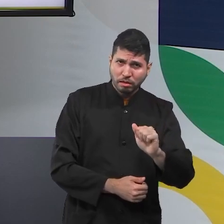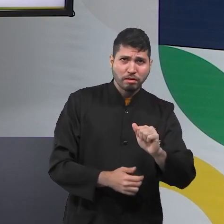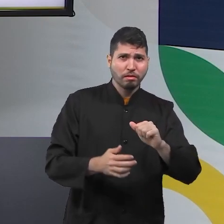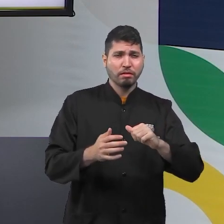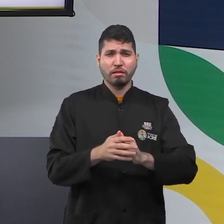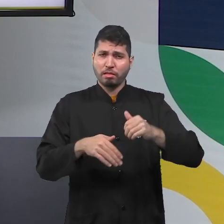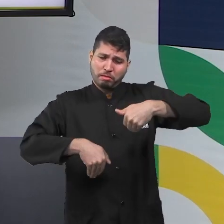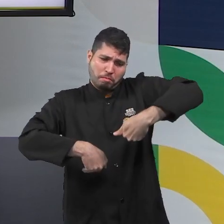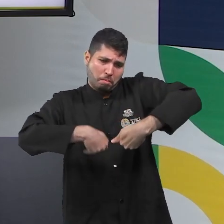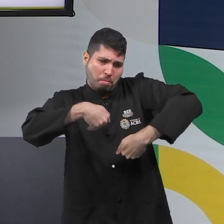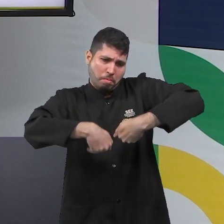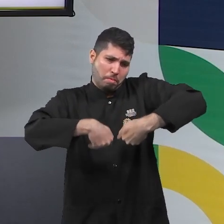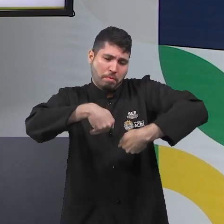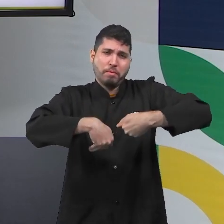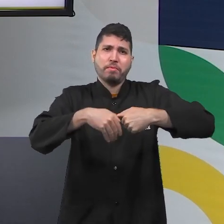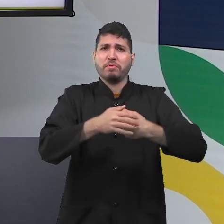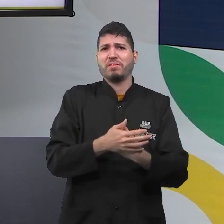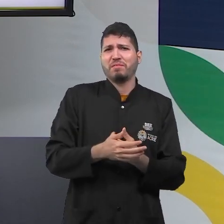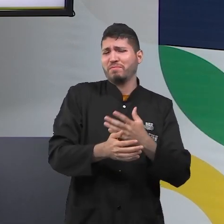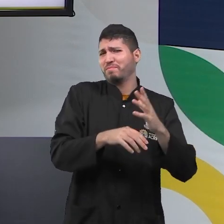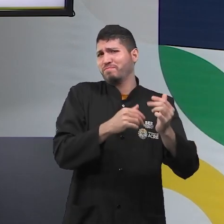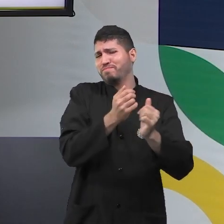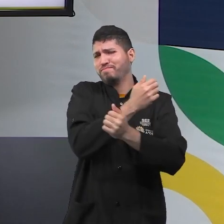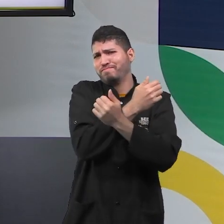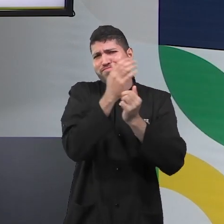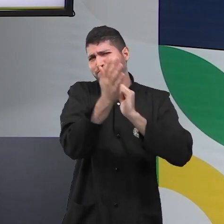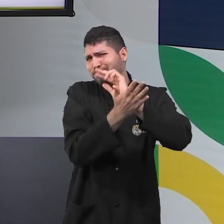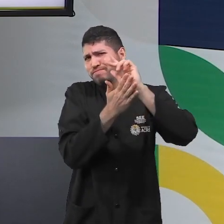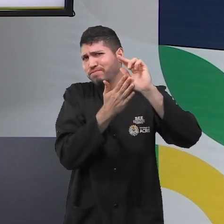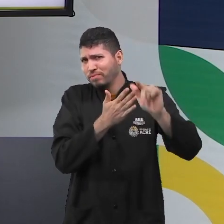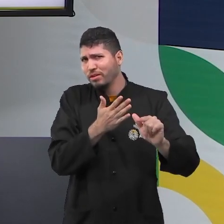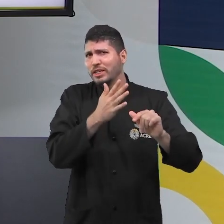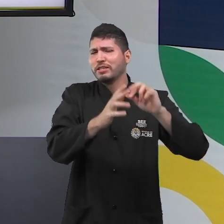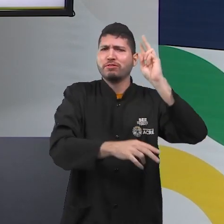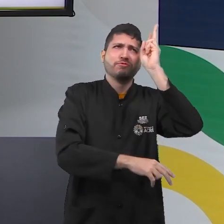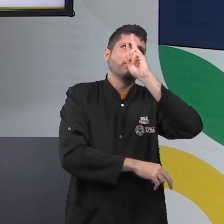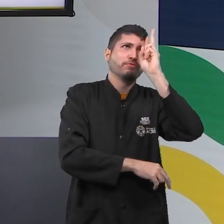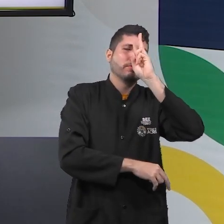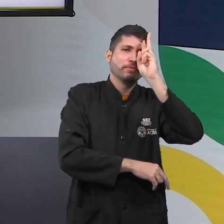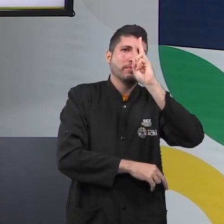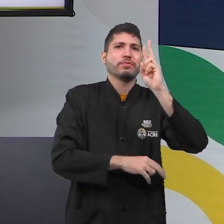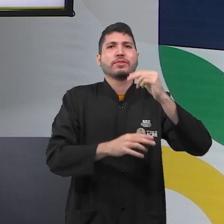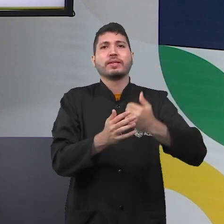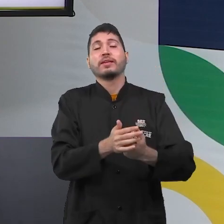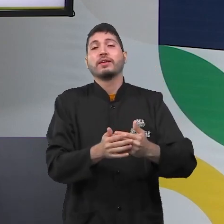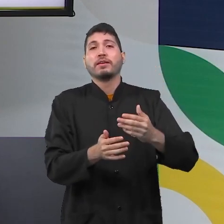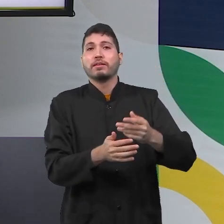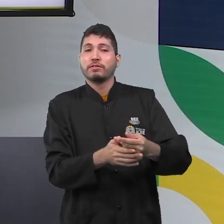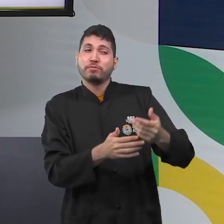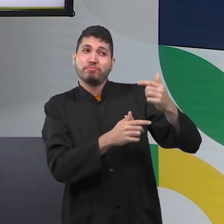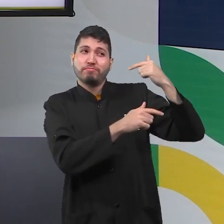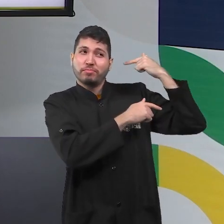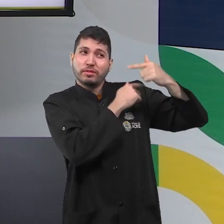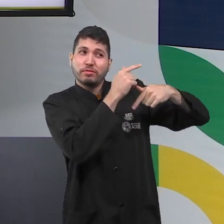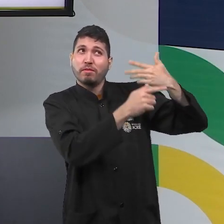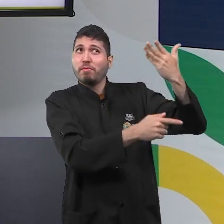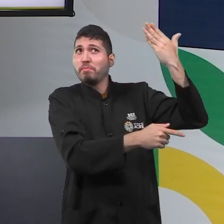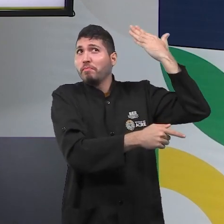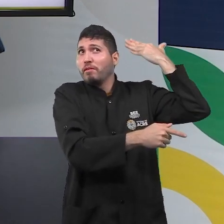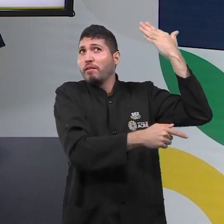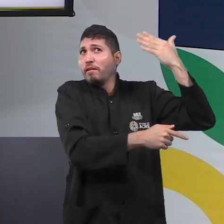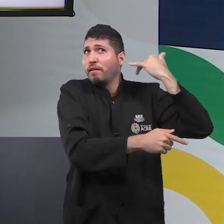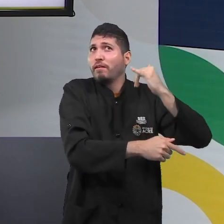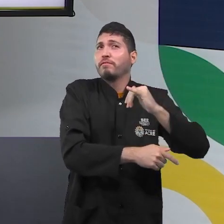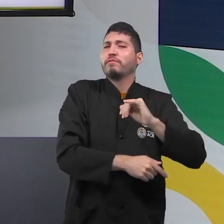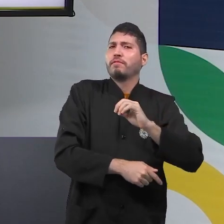Mapinguari, Curupira, o Caboclo da Mata, são lendas, né, são histórias que os antigos contam, né, nossos